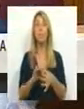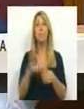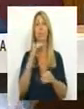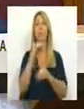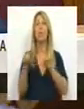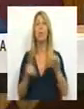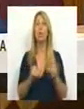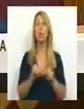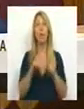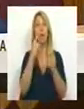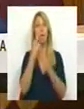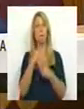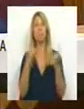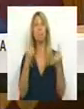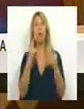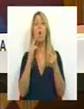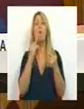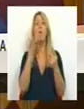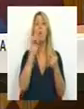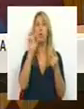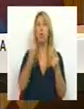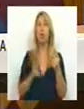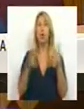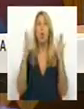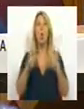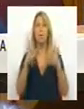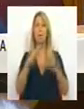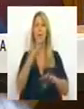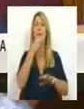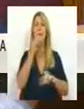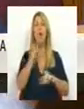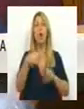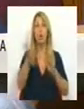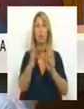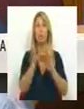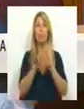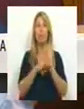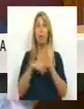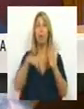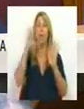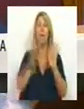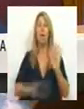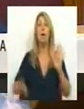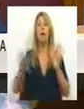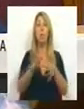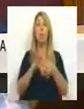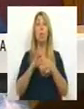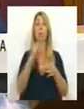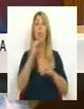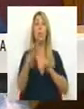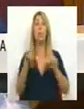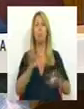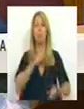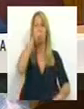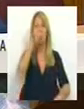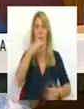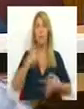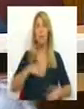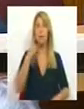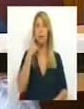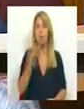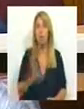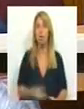a sua expressão orçamental. Em concreto, estou a referir-me ao Programa Nacional para a Coesão Territorial, que o Sr. Ministro com certeza conhece.